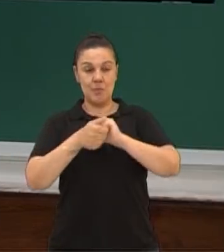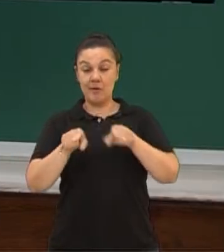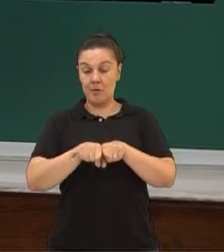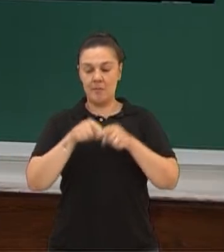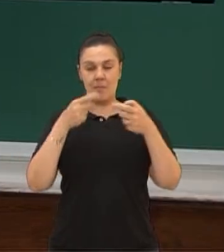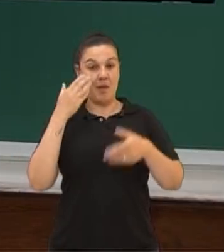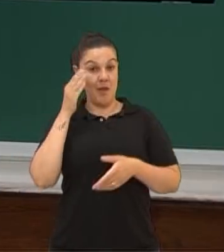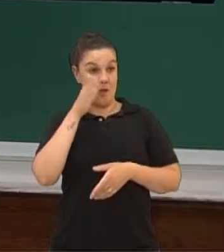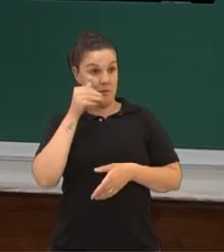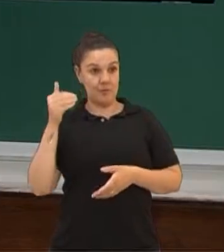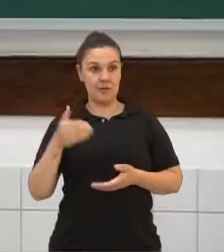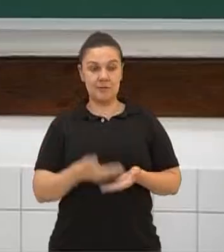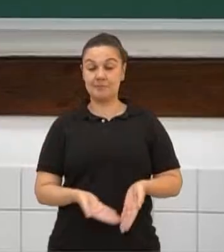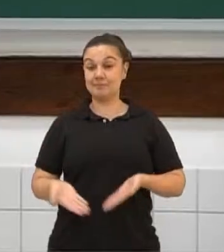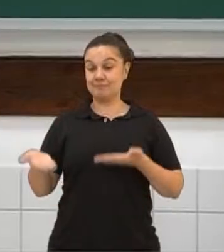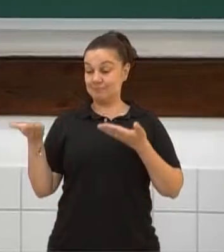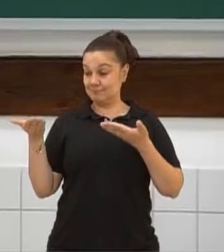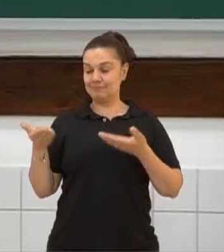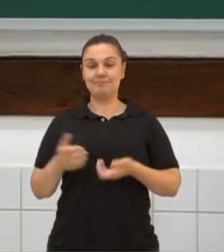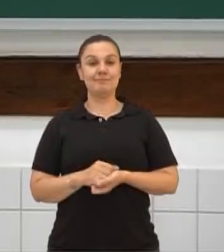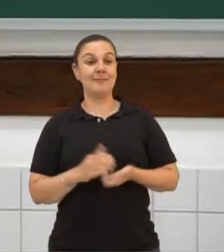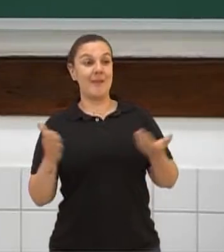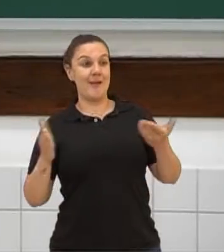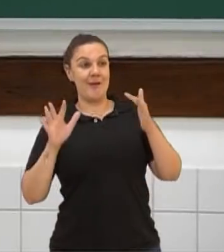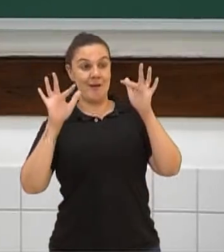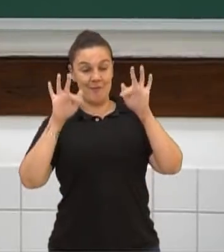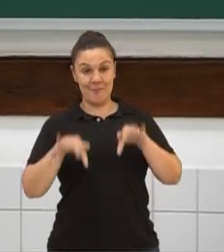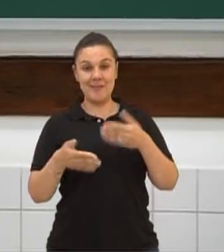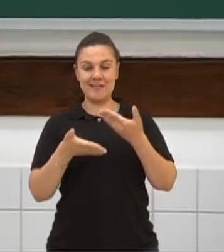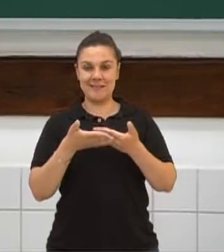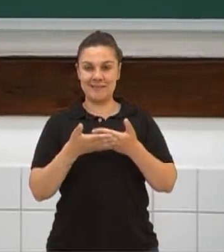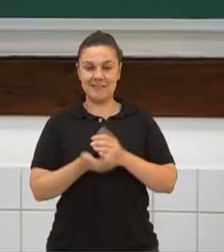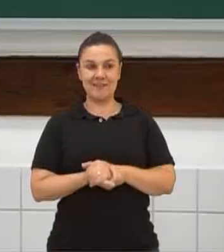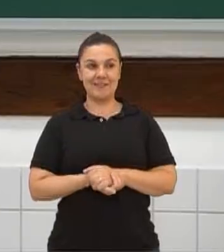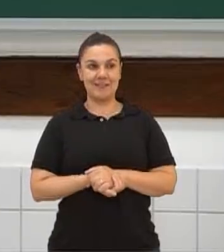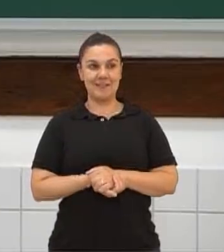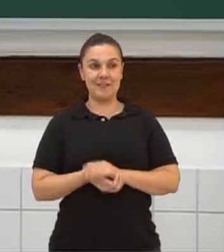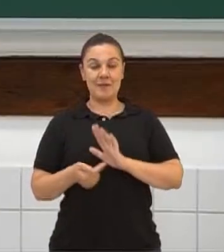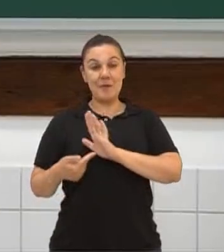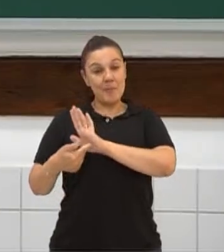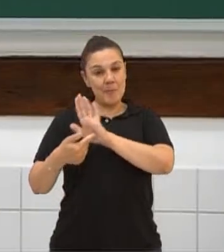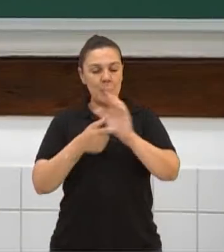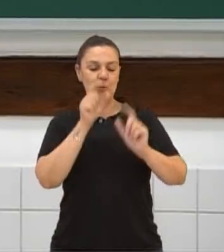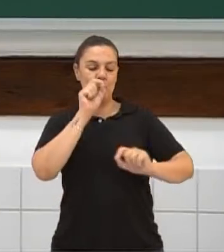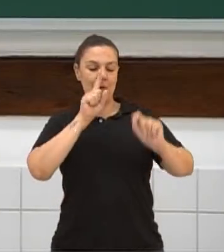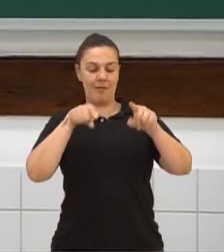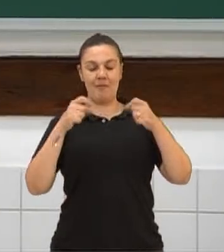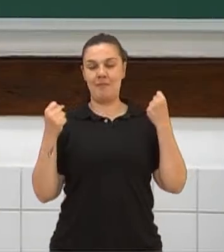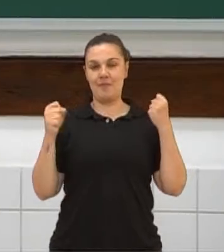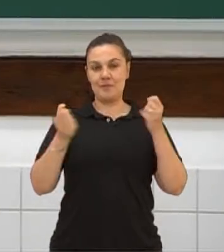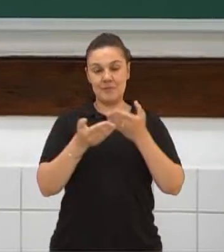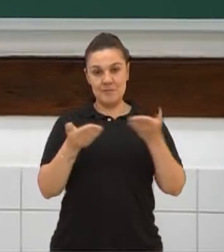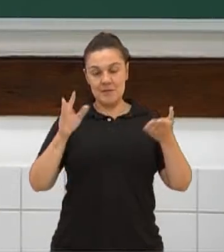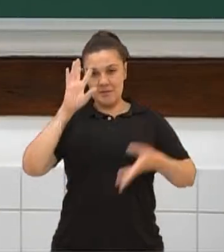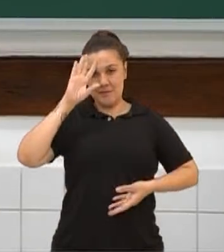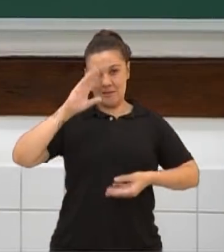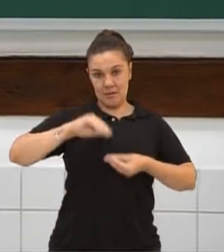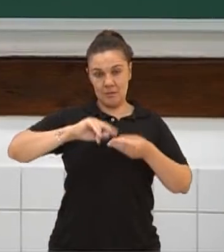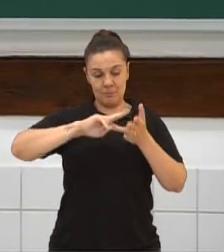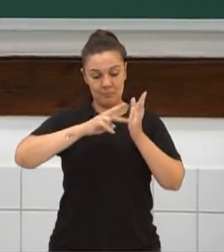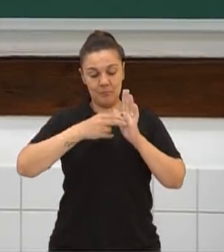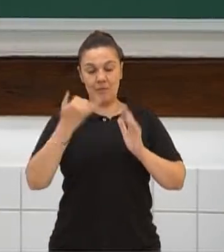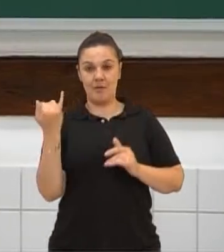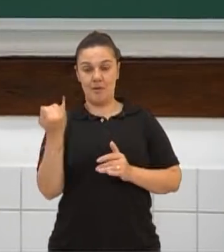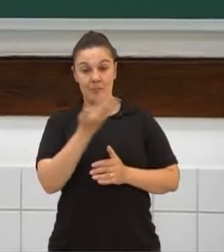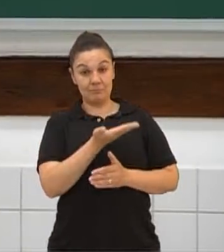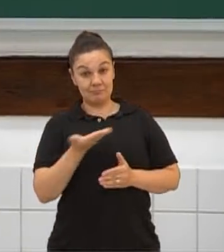curiosidades, certo? Então a gente encerra essa aula aí que foi apresentando o que é a educação física, entendendo a